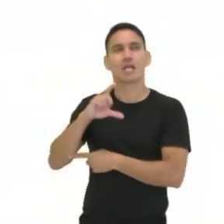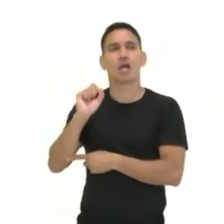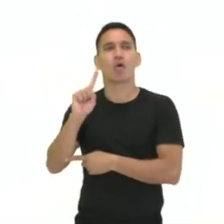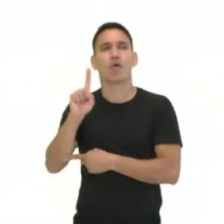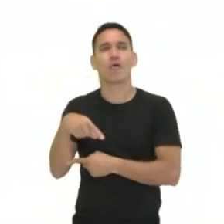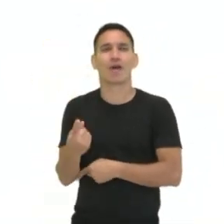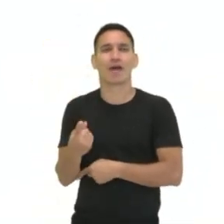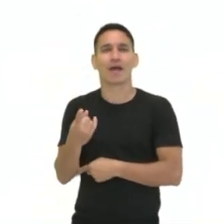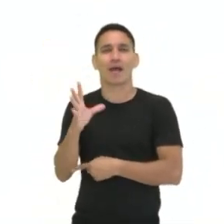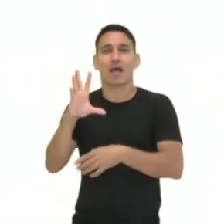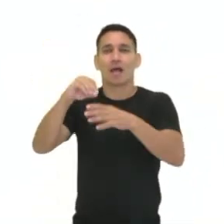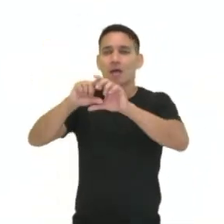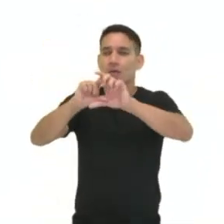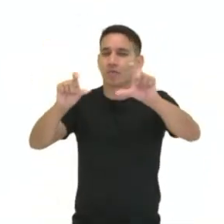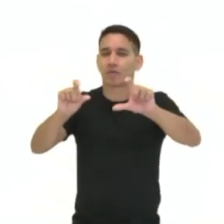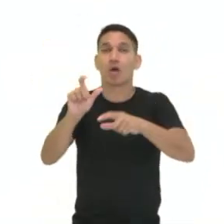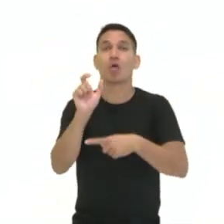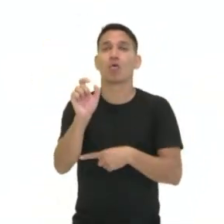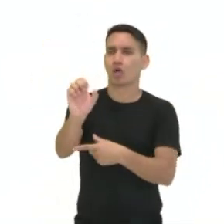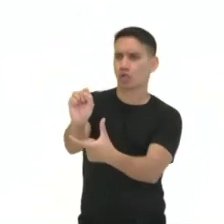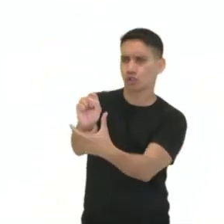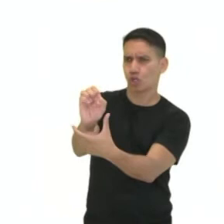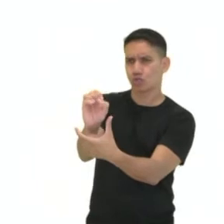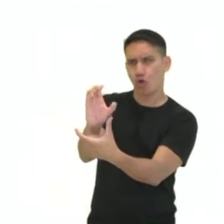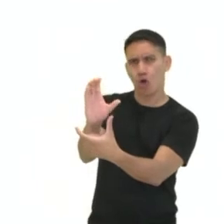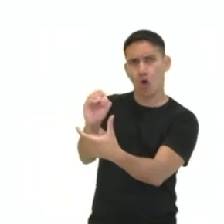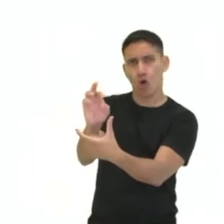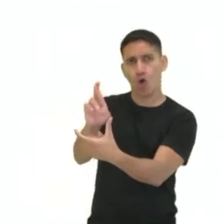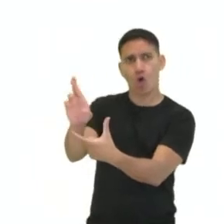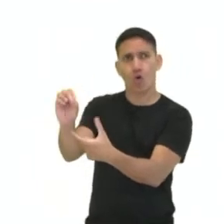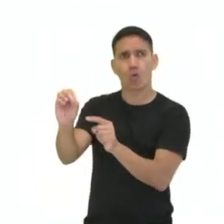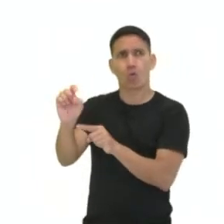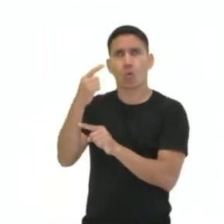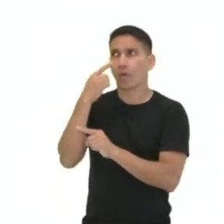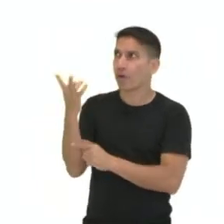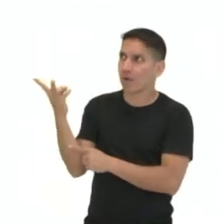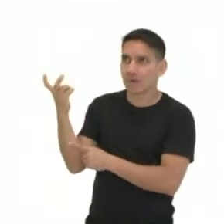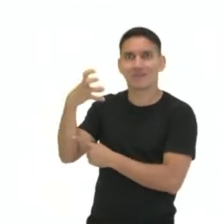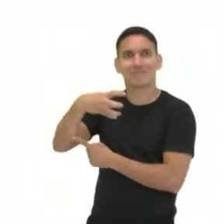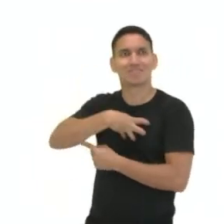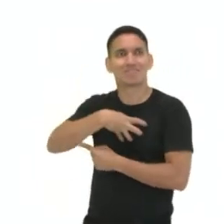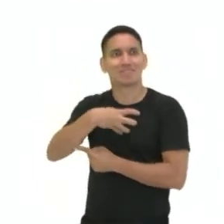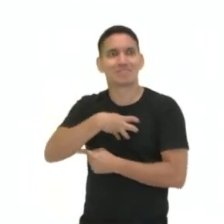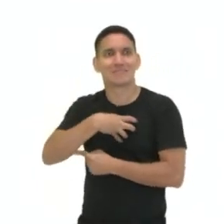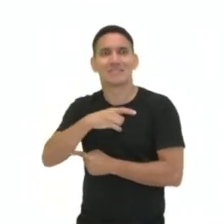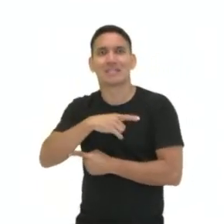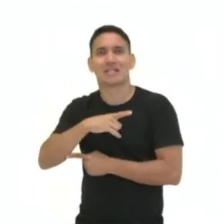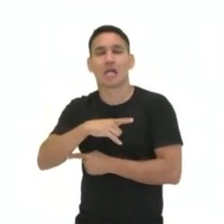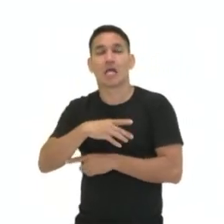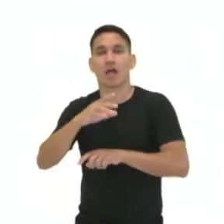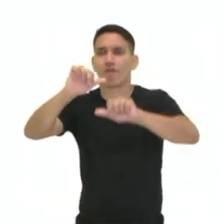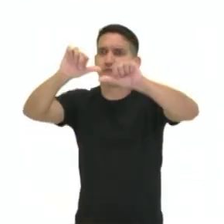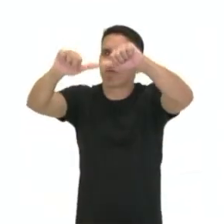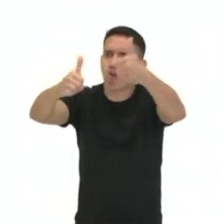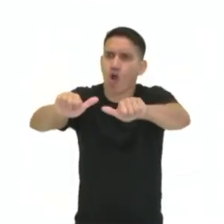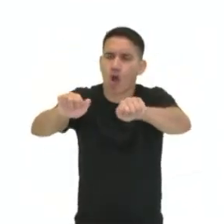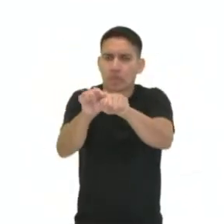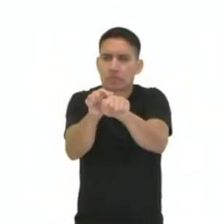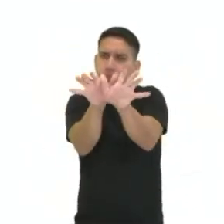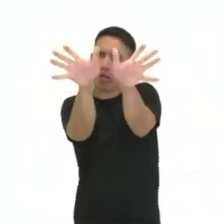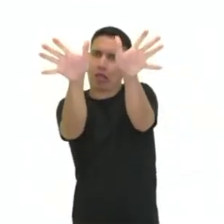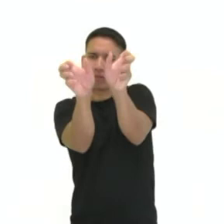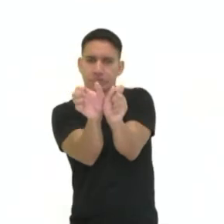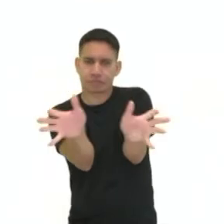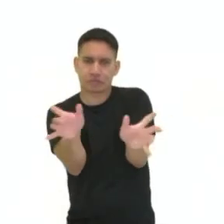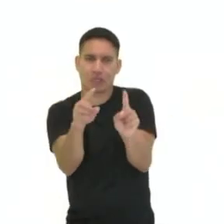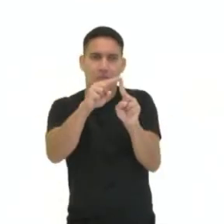aqui inserido a palavra socorro. Percebam que ele tem ali, né, uma forma de chamar a atenção do leitor, feita ali